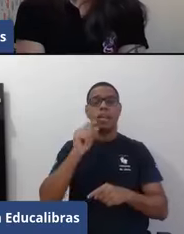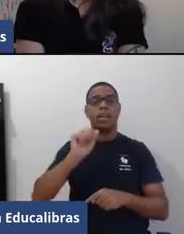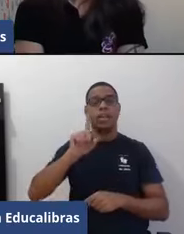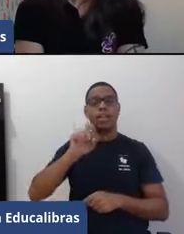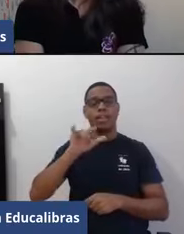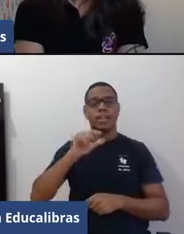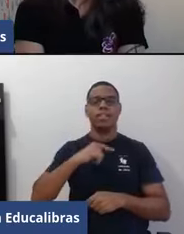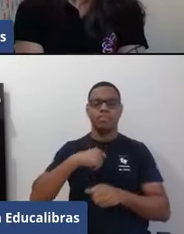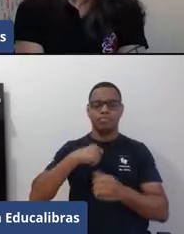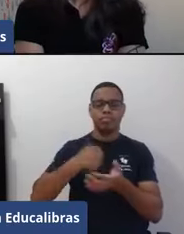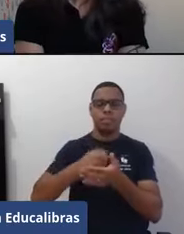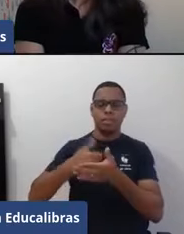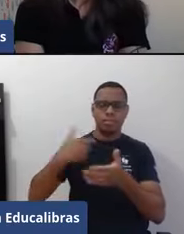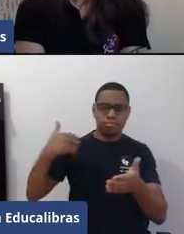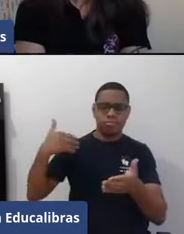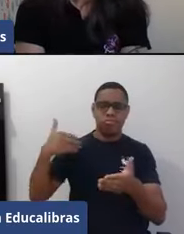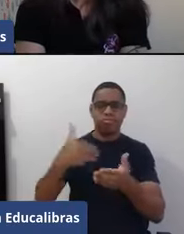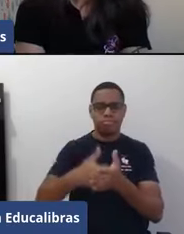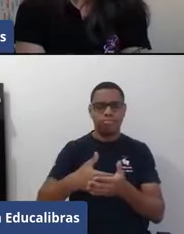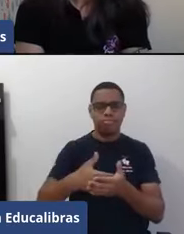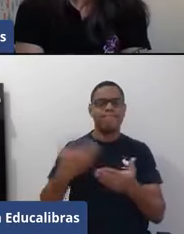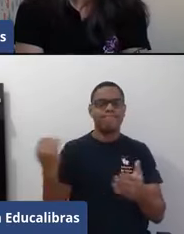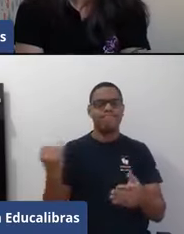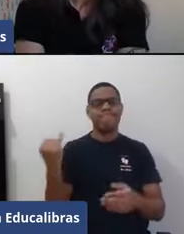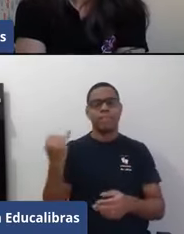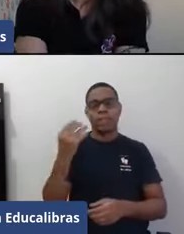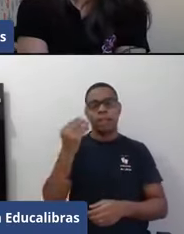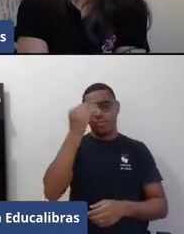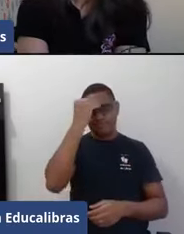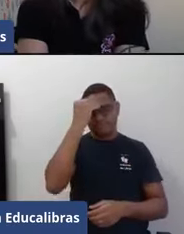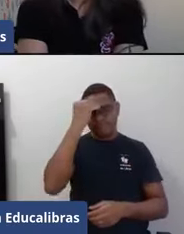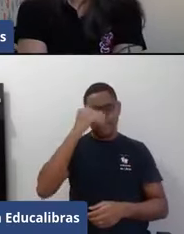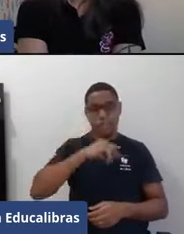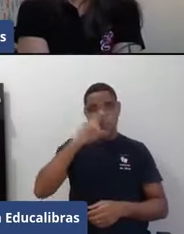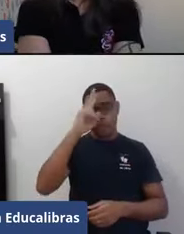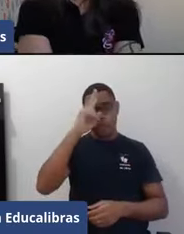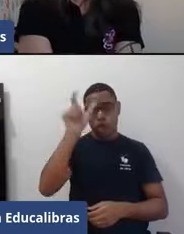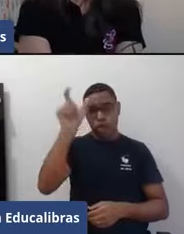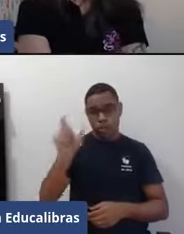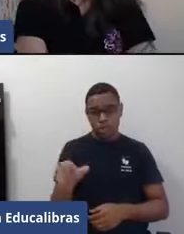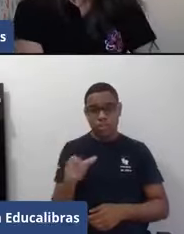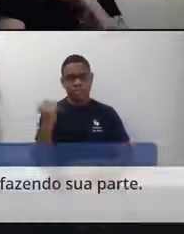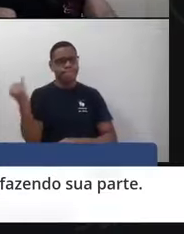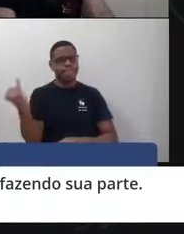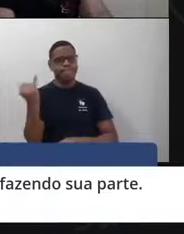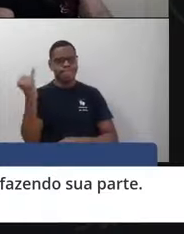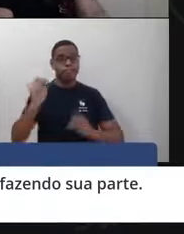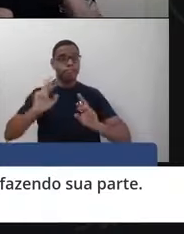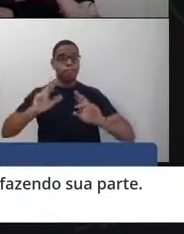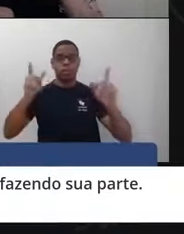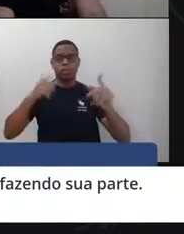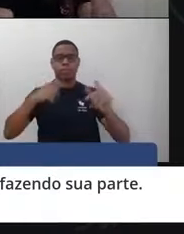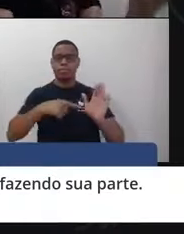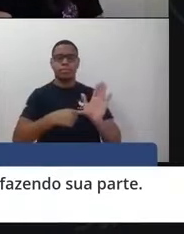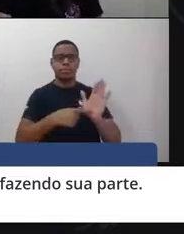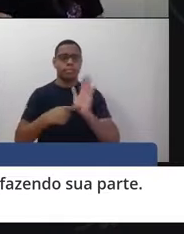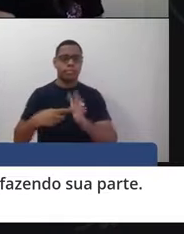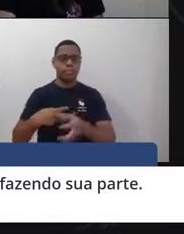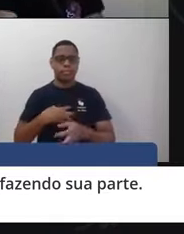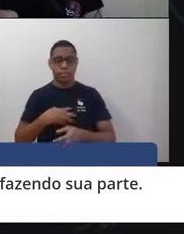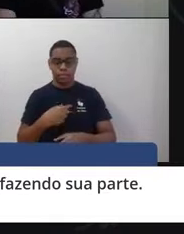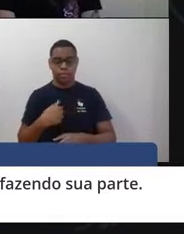que a gente não pode esquecer jamais, porque ele foi um divisor de águas, até mesmo da maneira com que